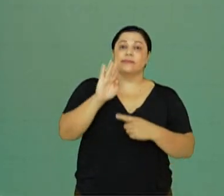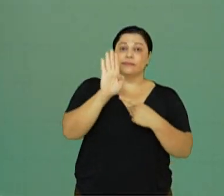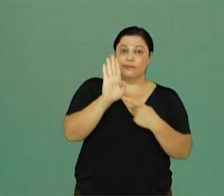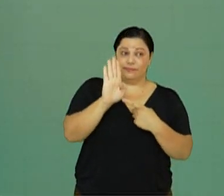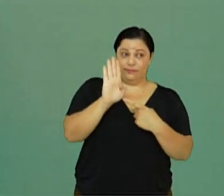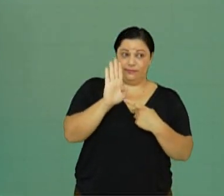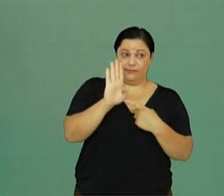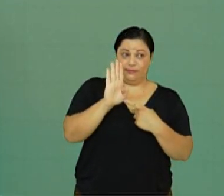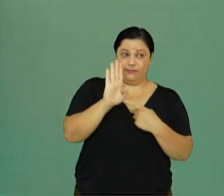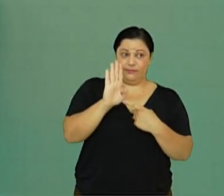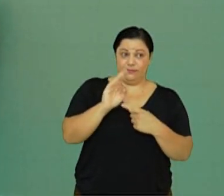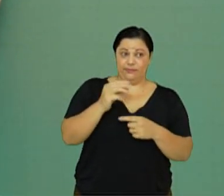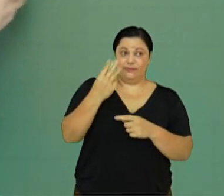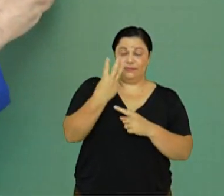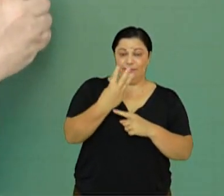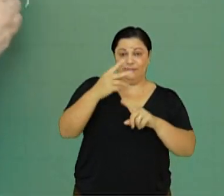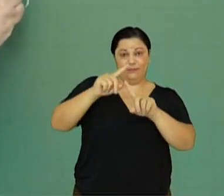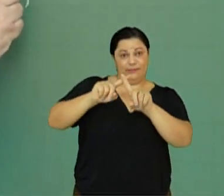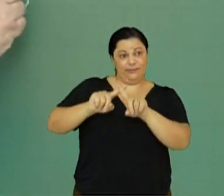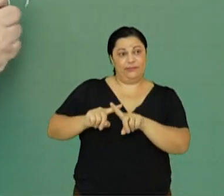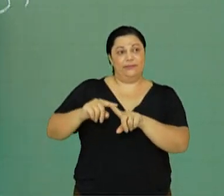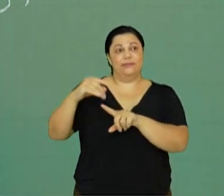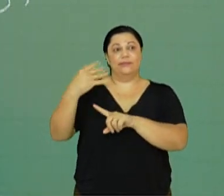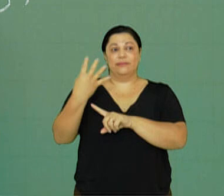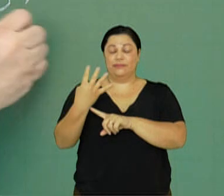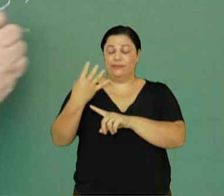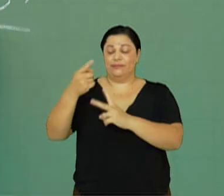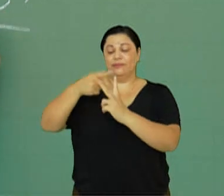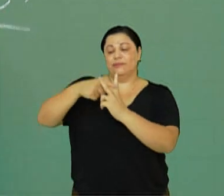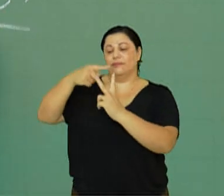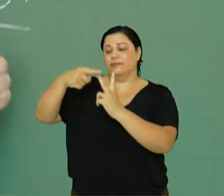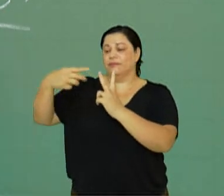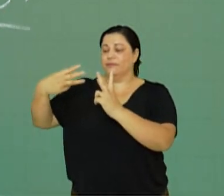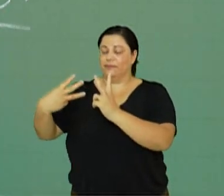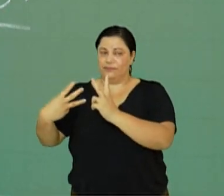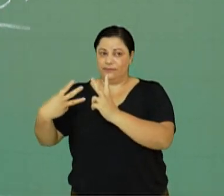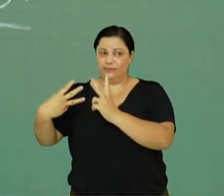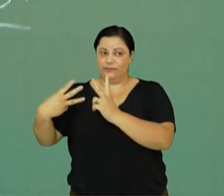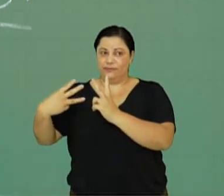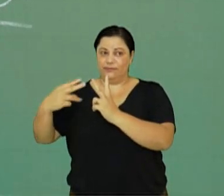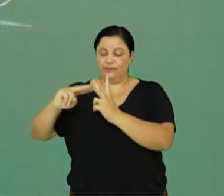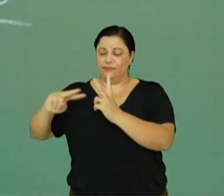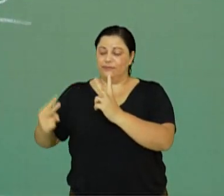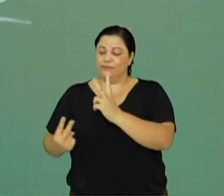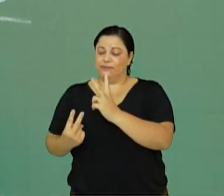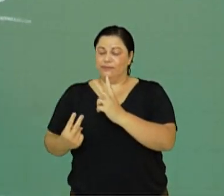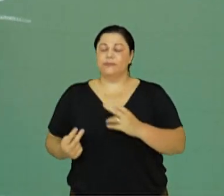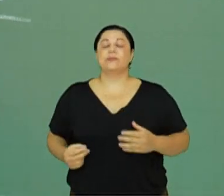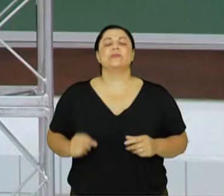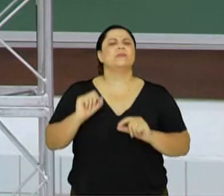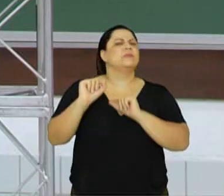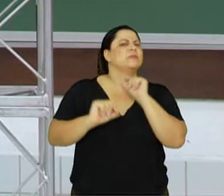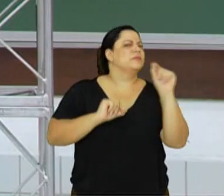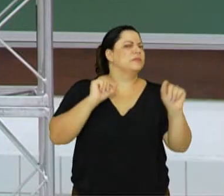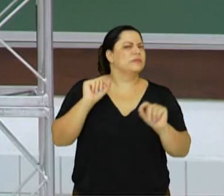vezes 2 ao quadrado, 4, raiz de 3 sobre 2. O que a gente pode fazer